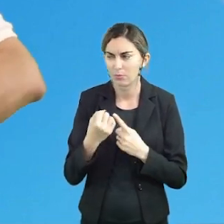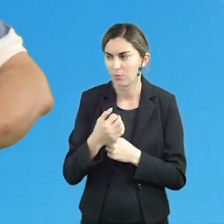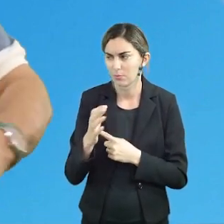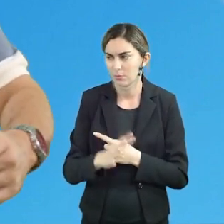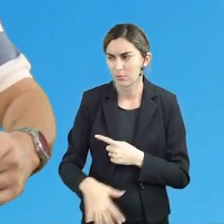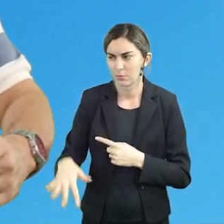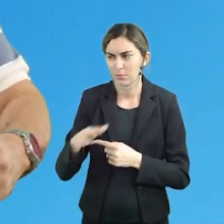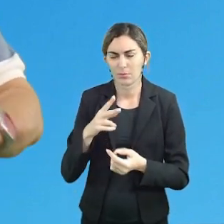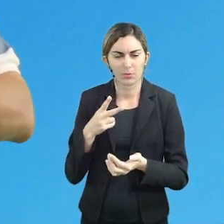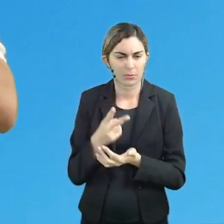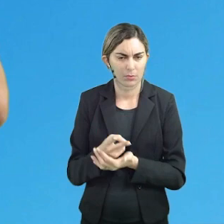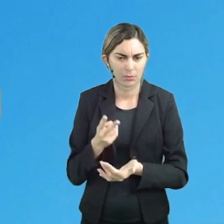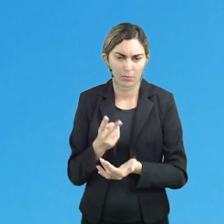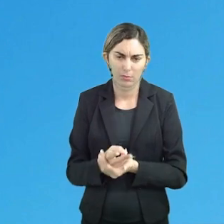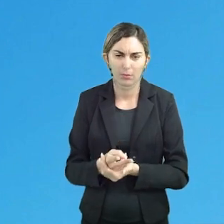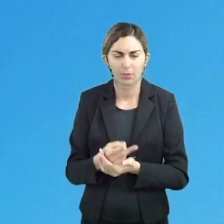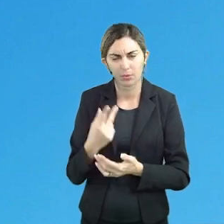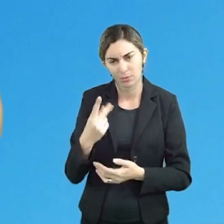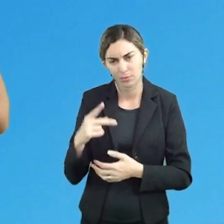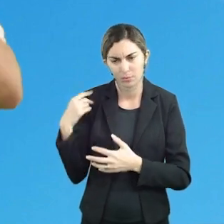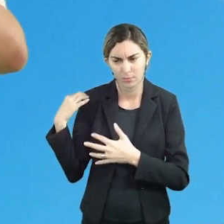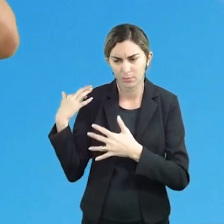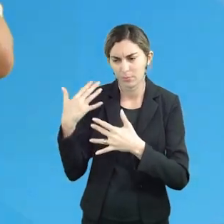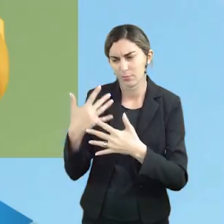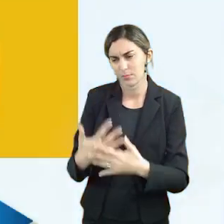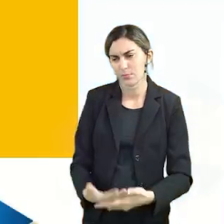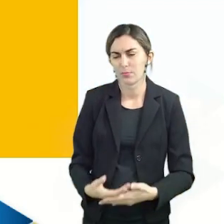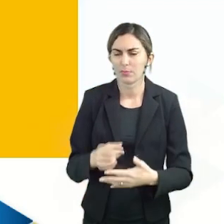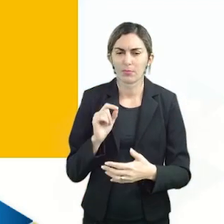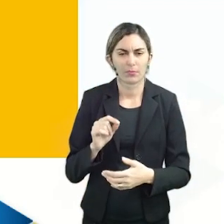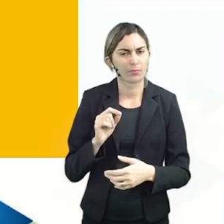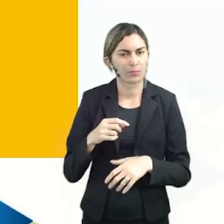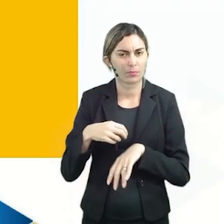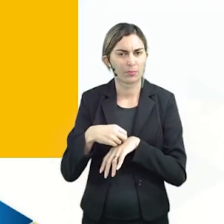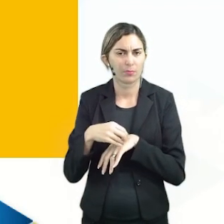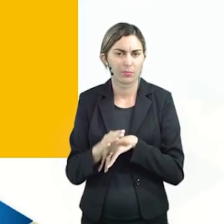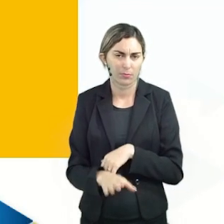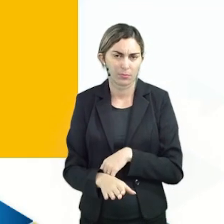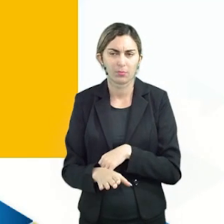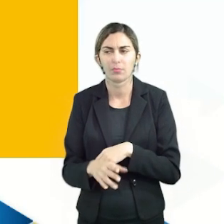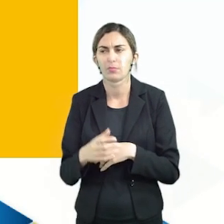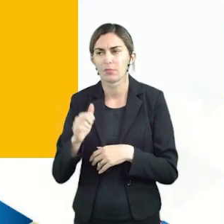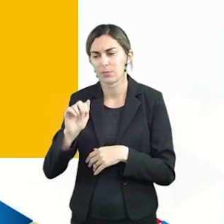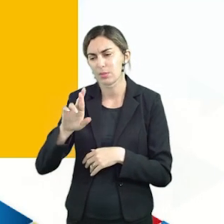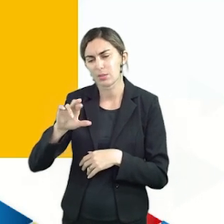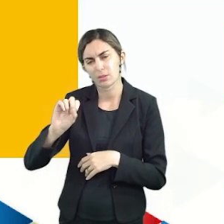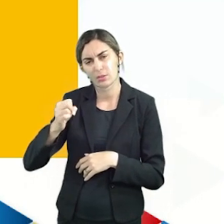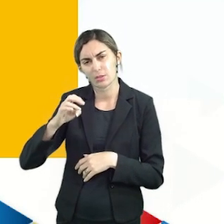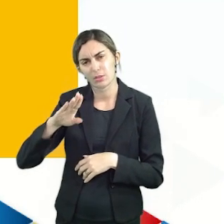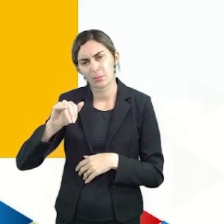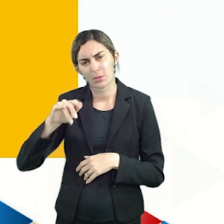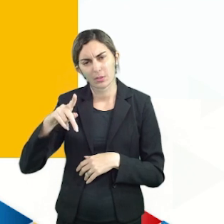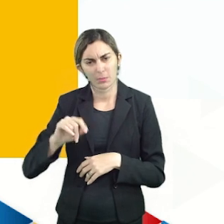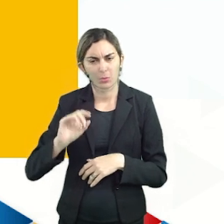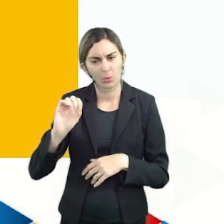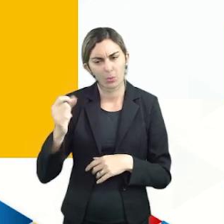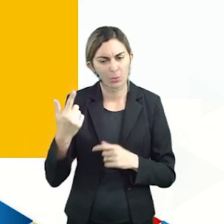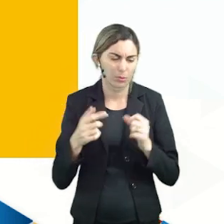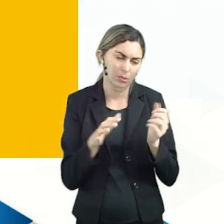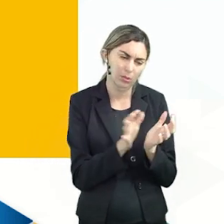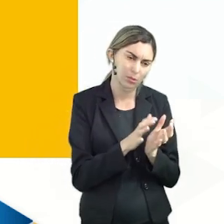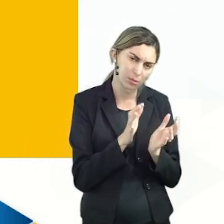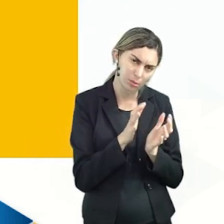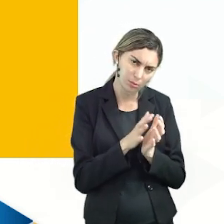social sempre permeando a sua trajetória. E aqui ainda tenho como arcebispo de Olinda e